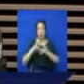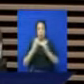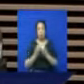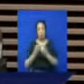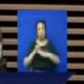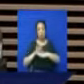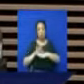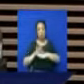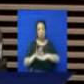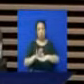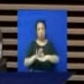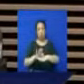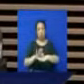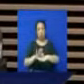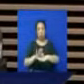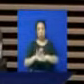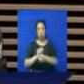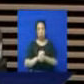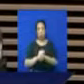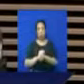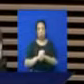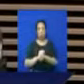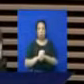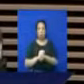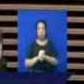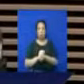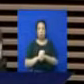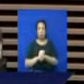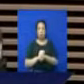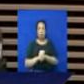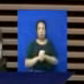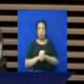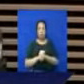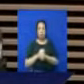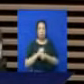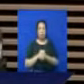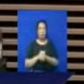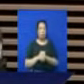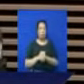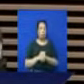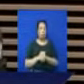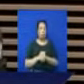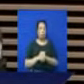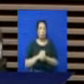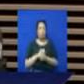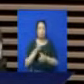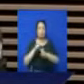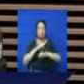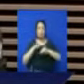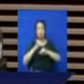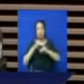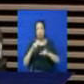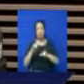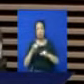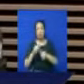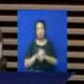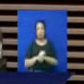fruto desta nossa comunidade. E alguém disse que não importa o tempo que uma árvore dure, o importa é quantos frutos